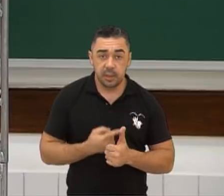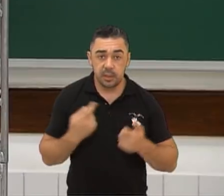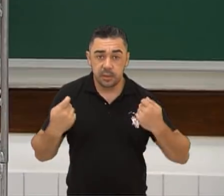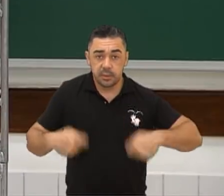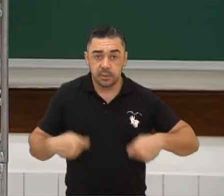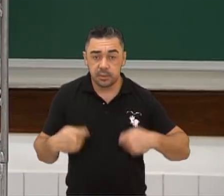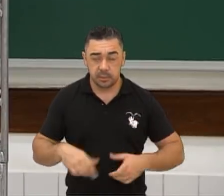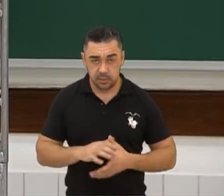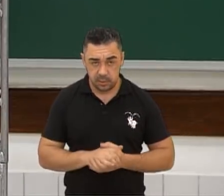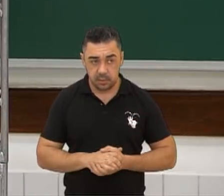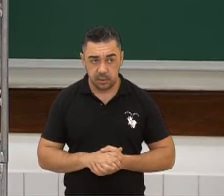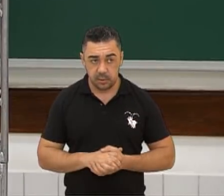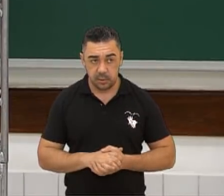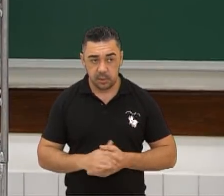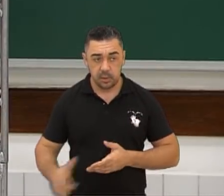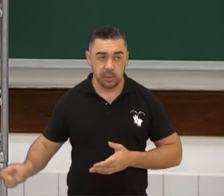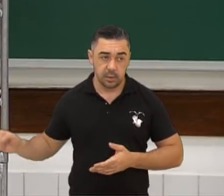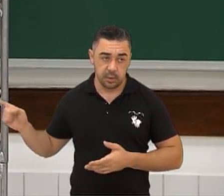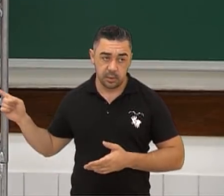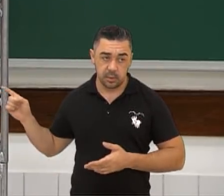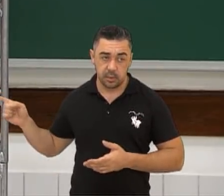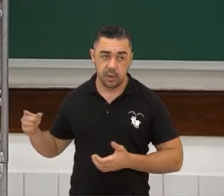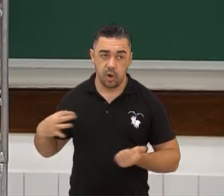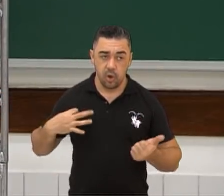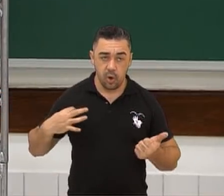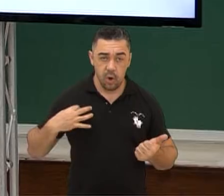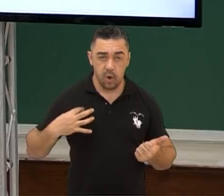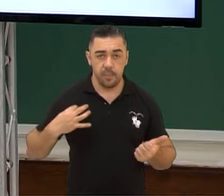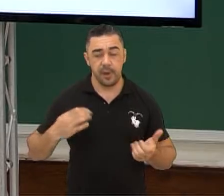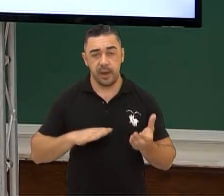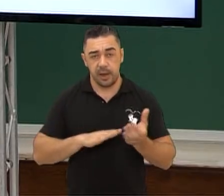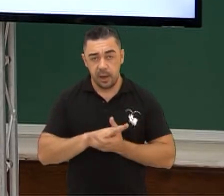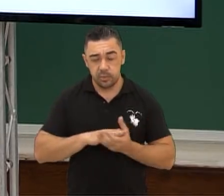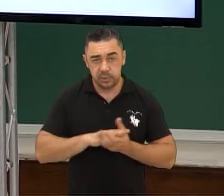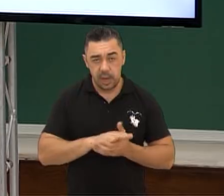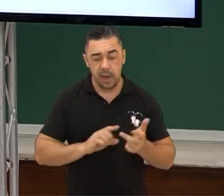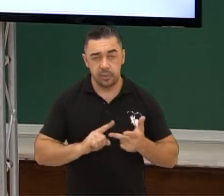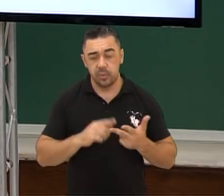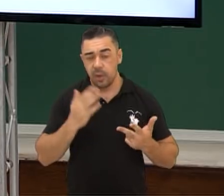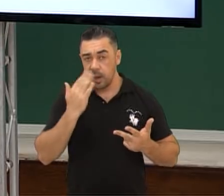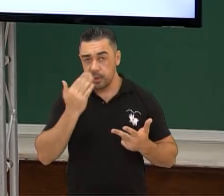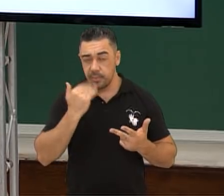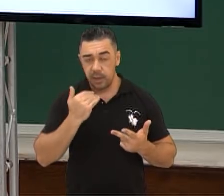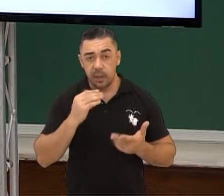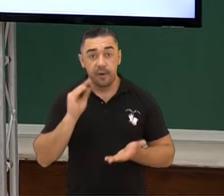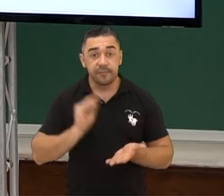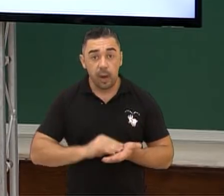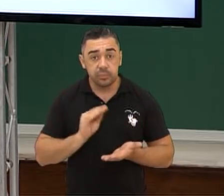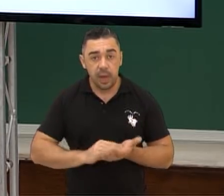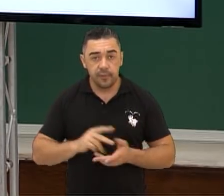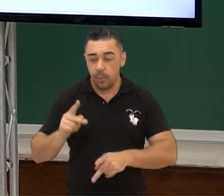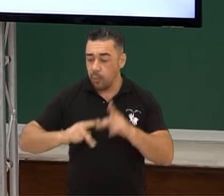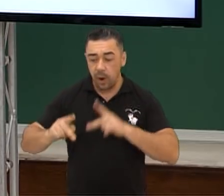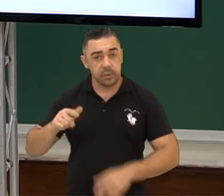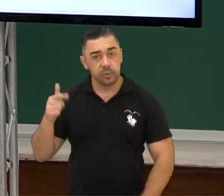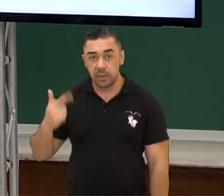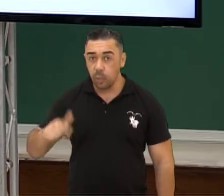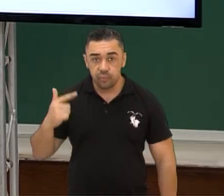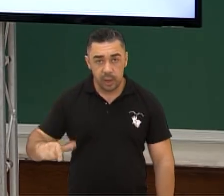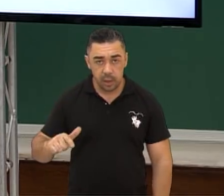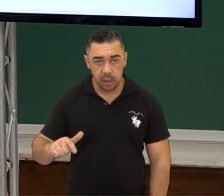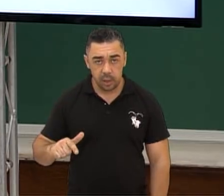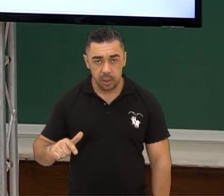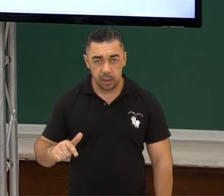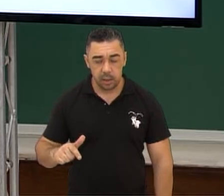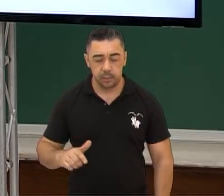primeira necessidade? Está aqui para você. Roupas, calçados, alimentos faltavam para a população. Olha o tamanho dessa